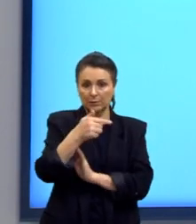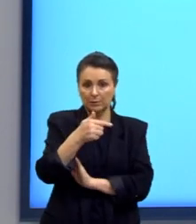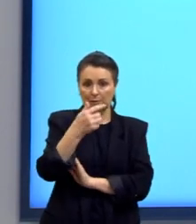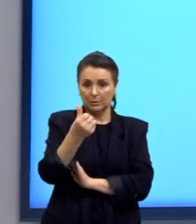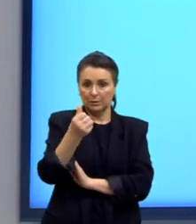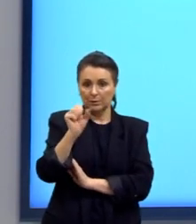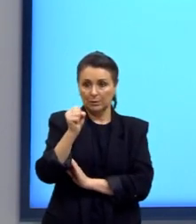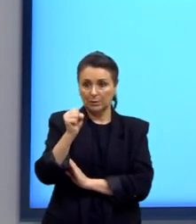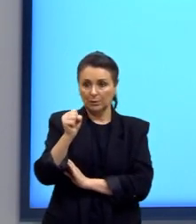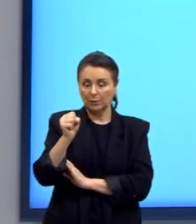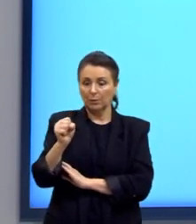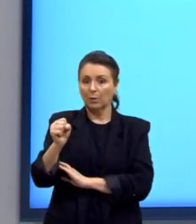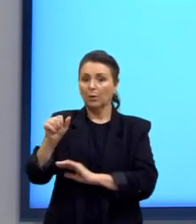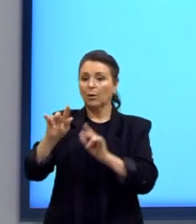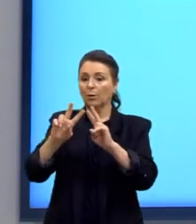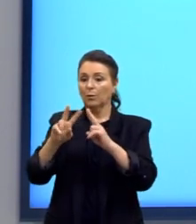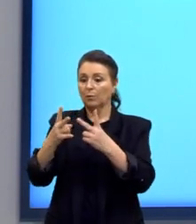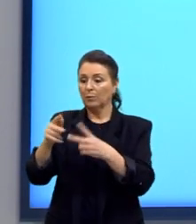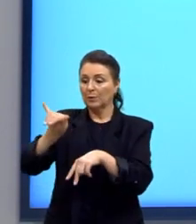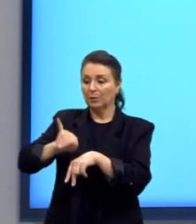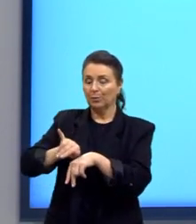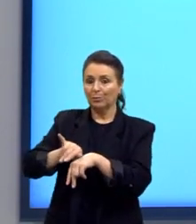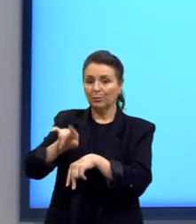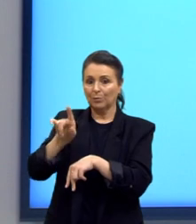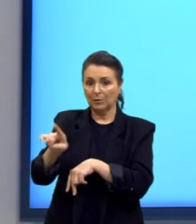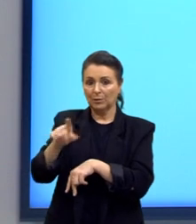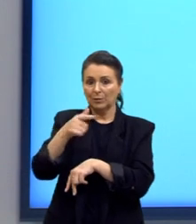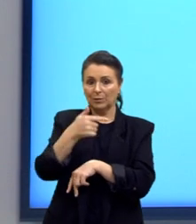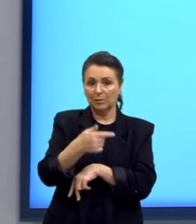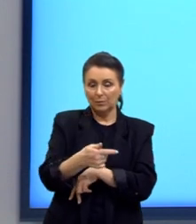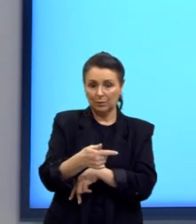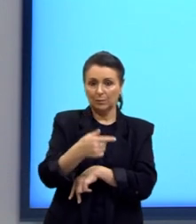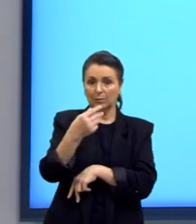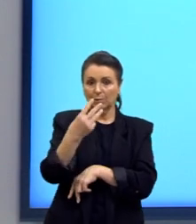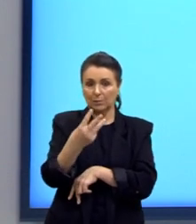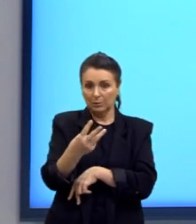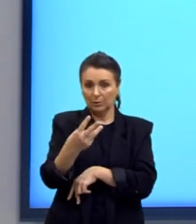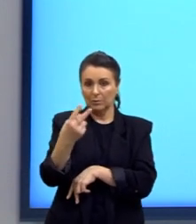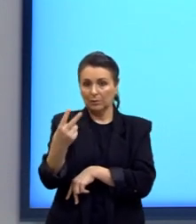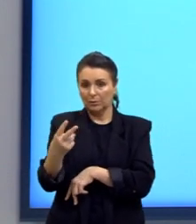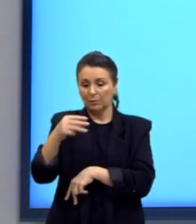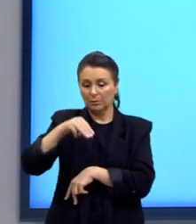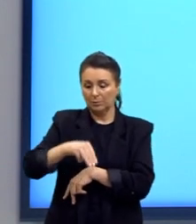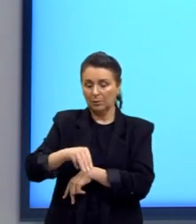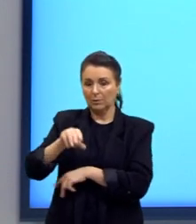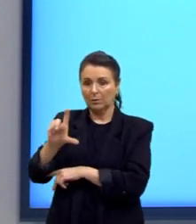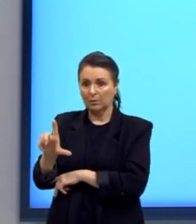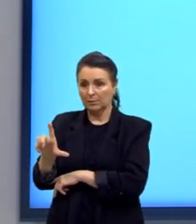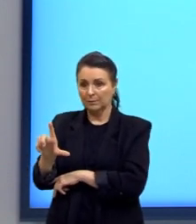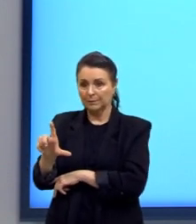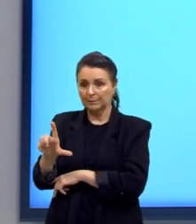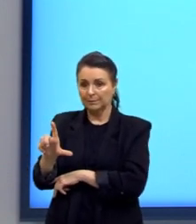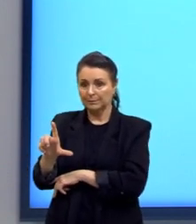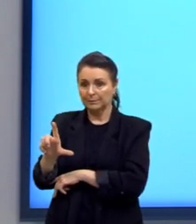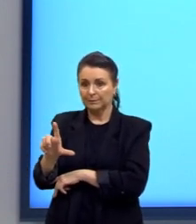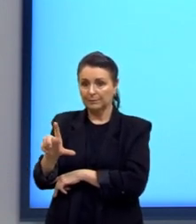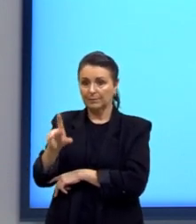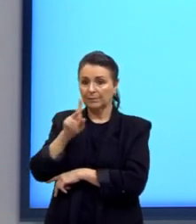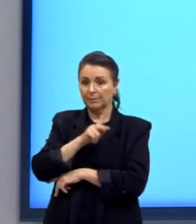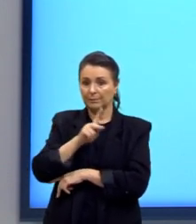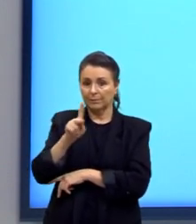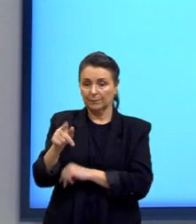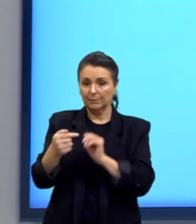tão volume da caneca é de 732 mililitros e e aqui gente